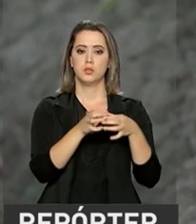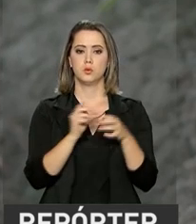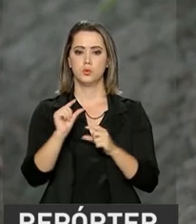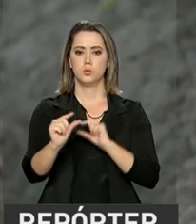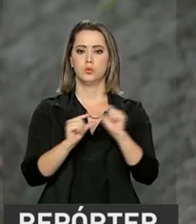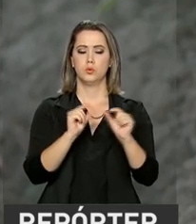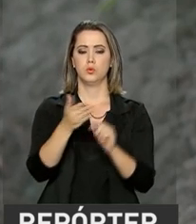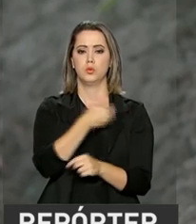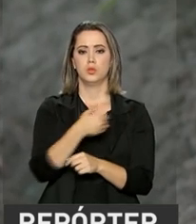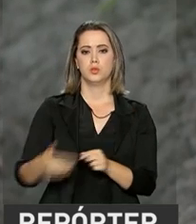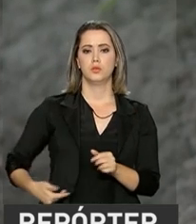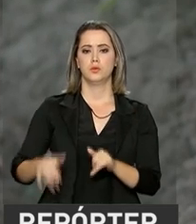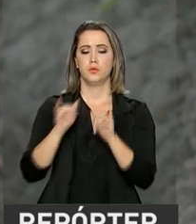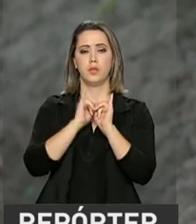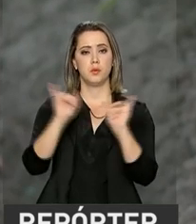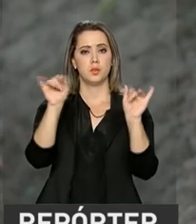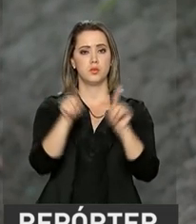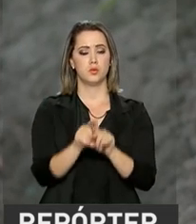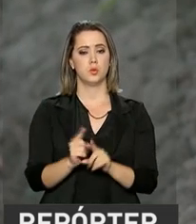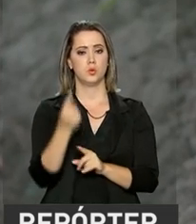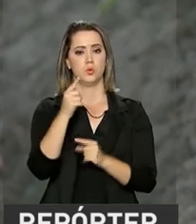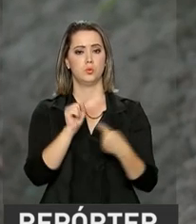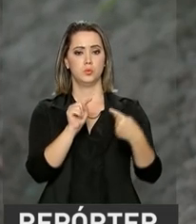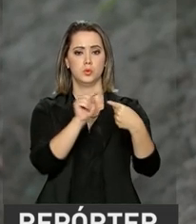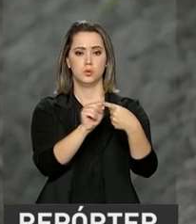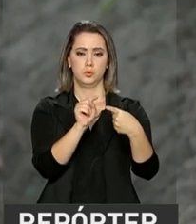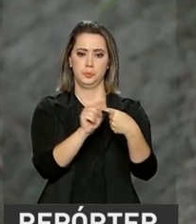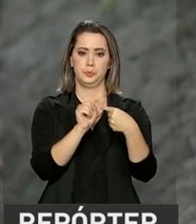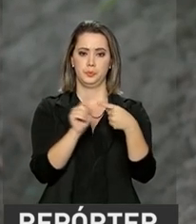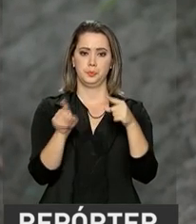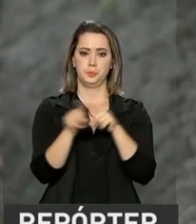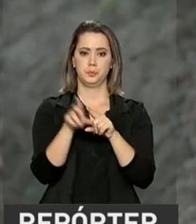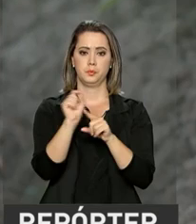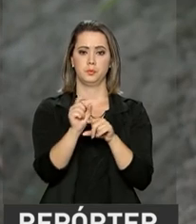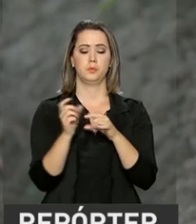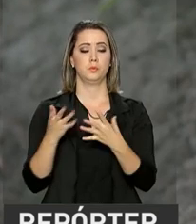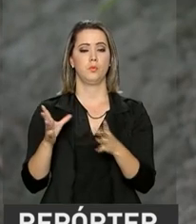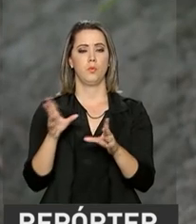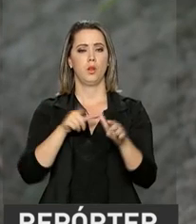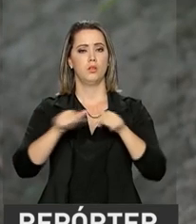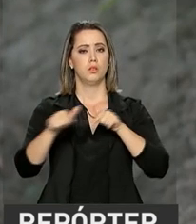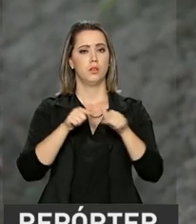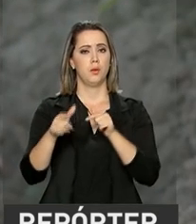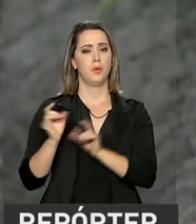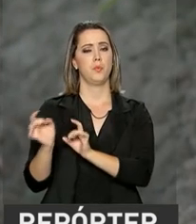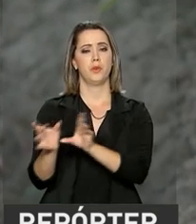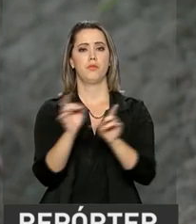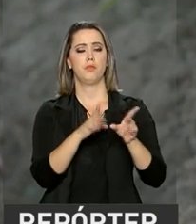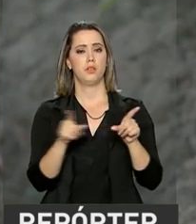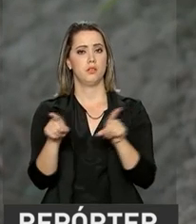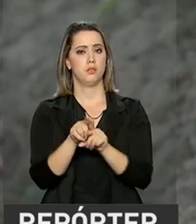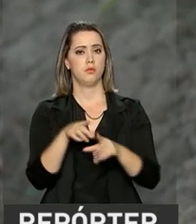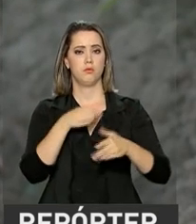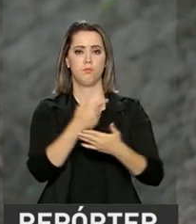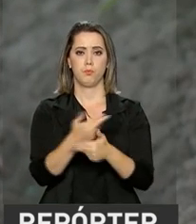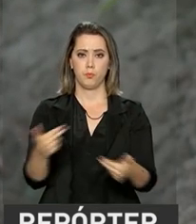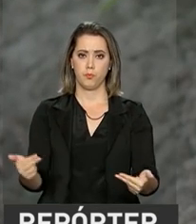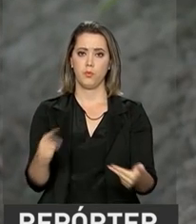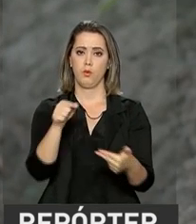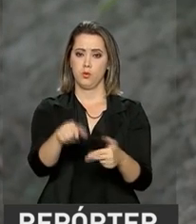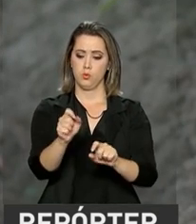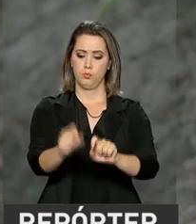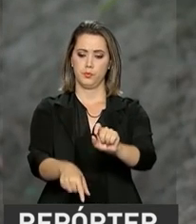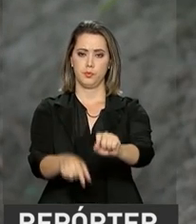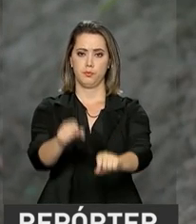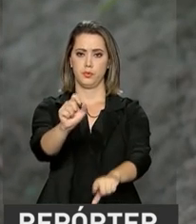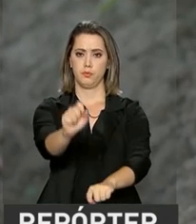governo anunciou como um dos eixos do plano safra da Agricultura Familiar ações para comercialização dos produtos desde